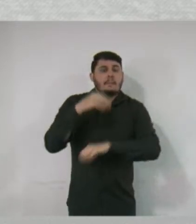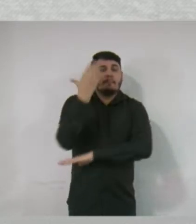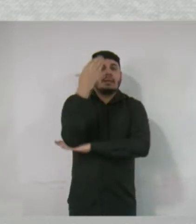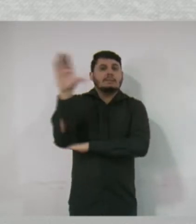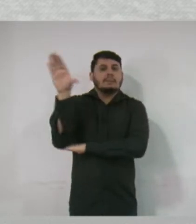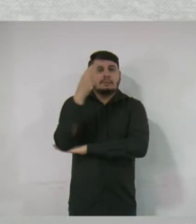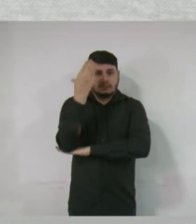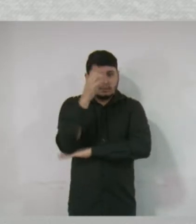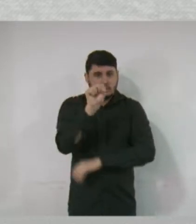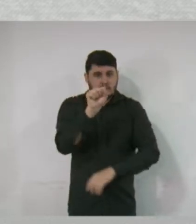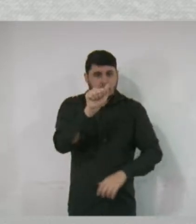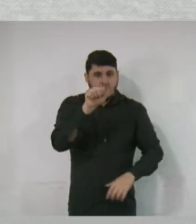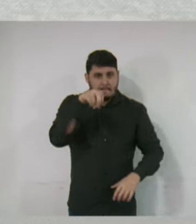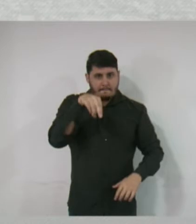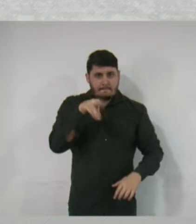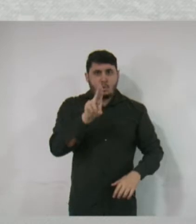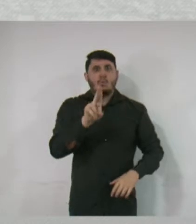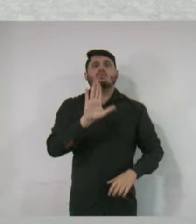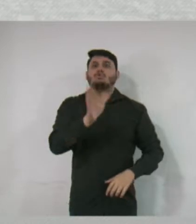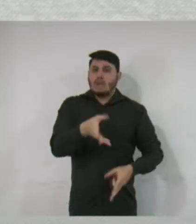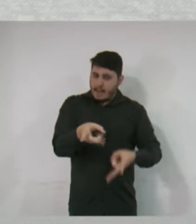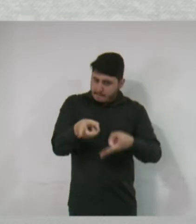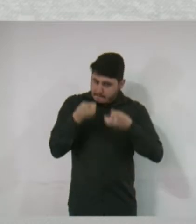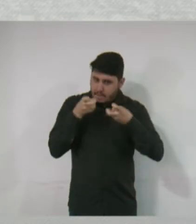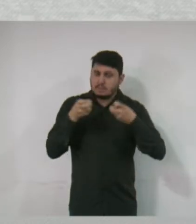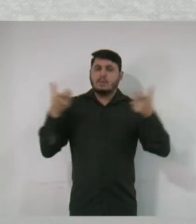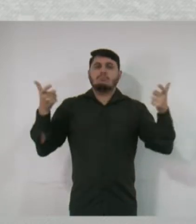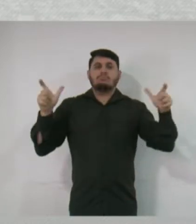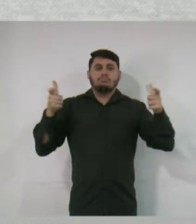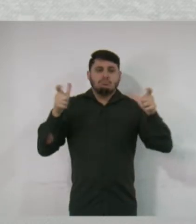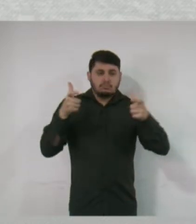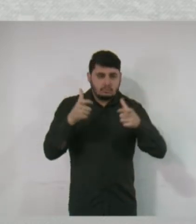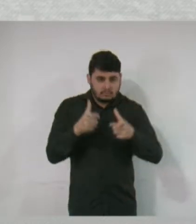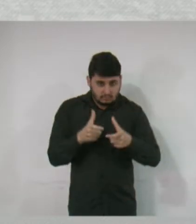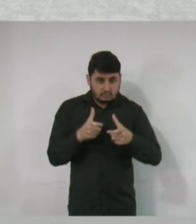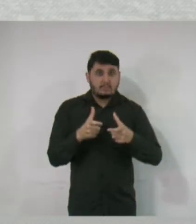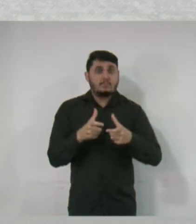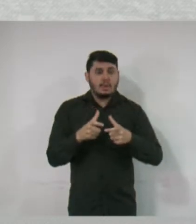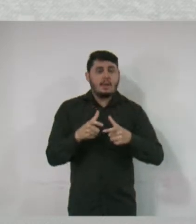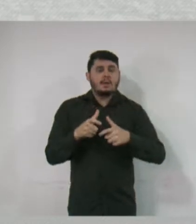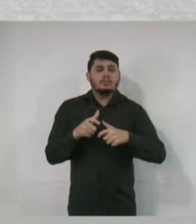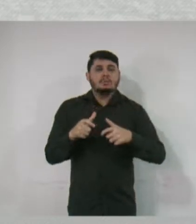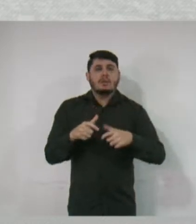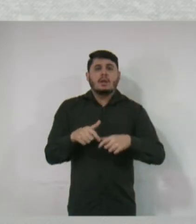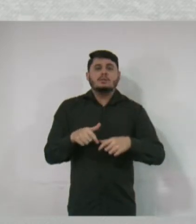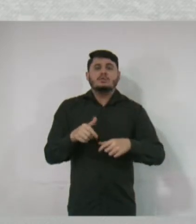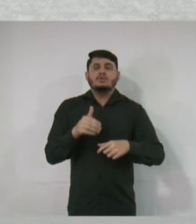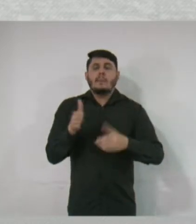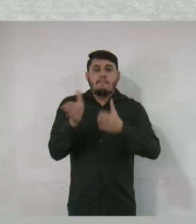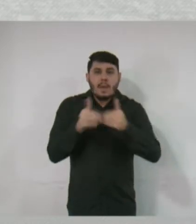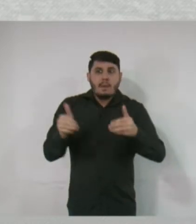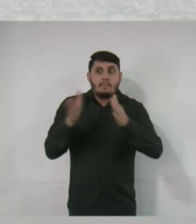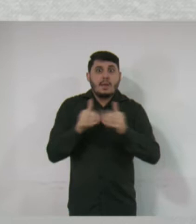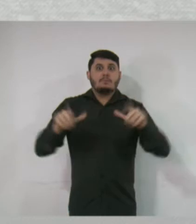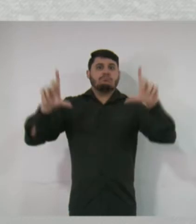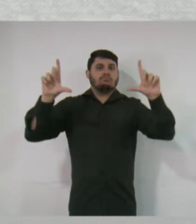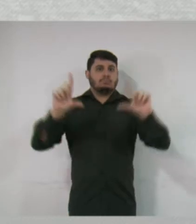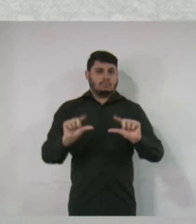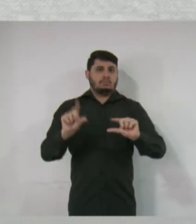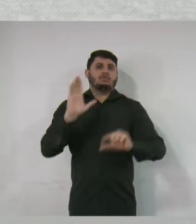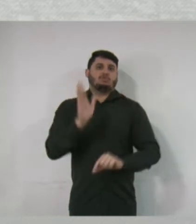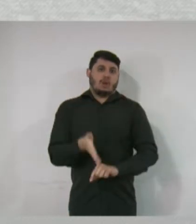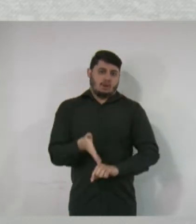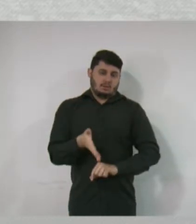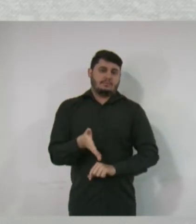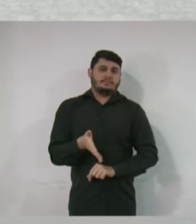redução, uma estabilização e outra redução, também nas solicitações do SAMU para os atendimentos